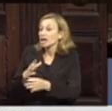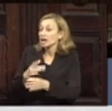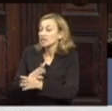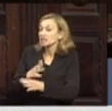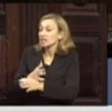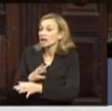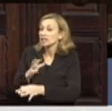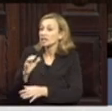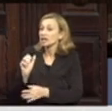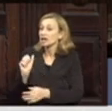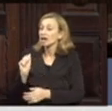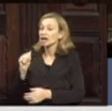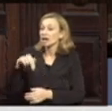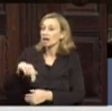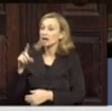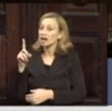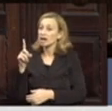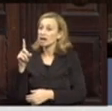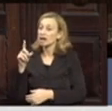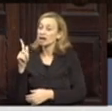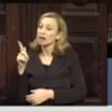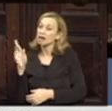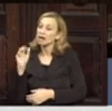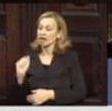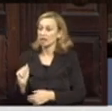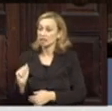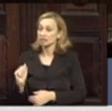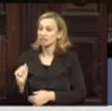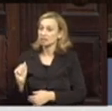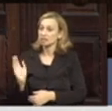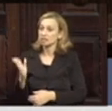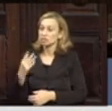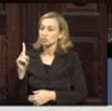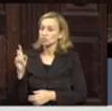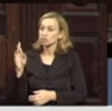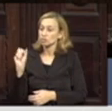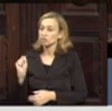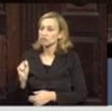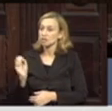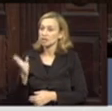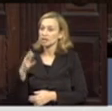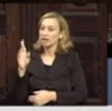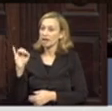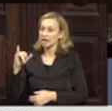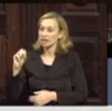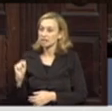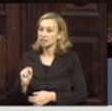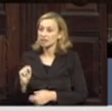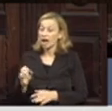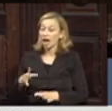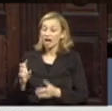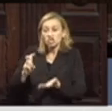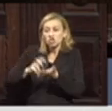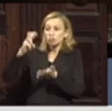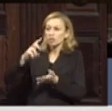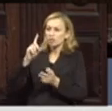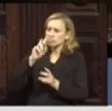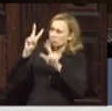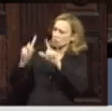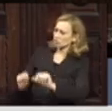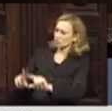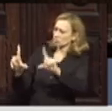essa semana sem efetivamente falar sobre as questões da segurança pública. E podíamos ter falado, como